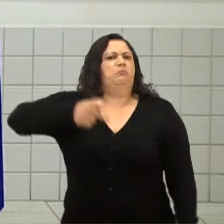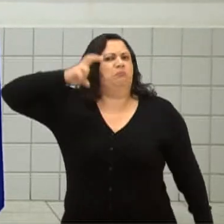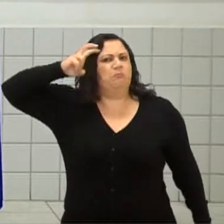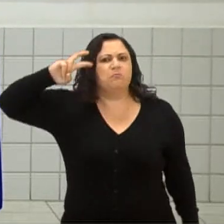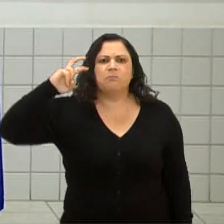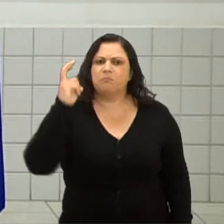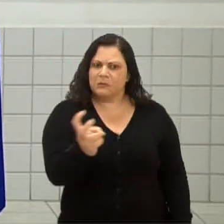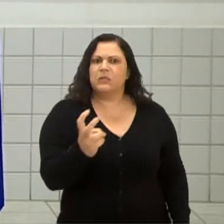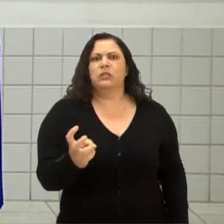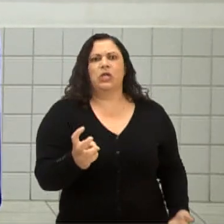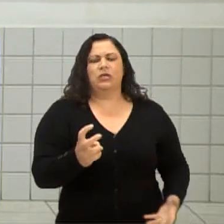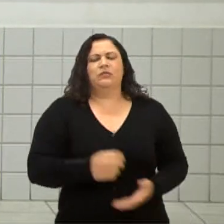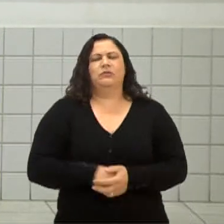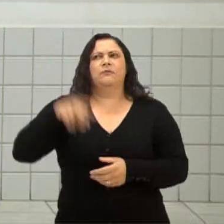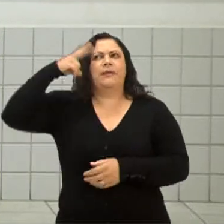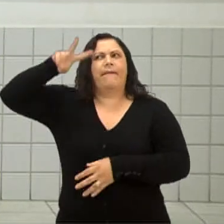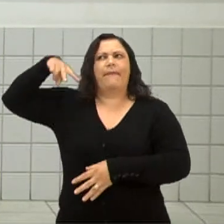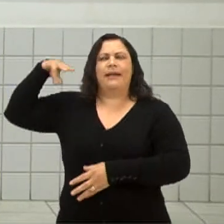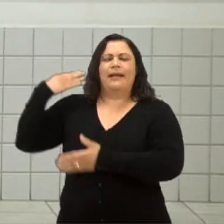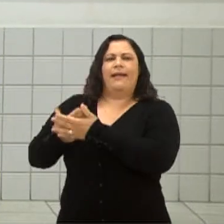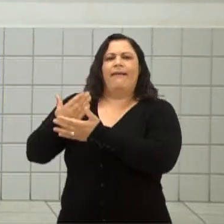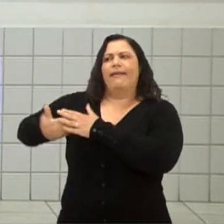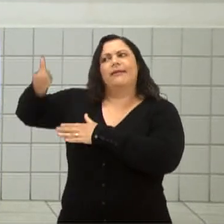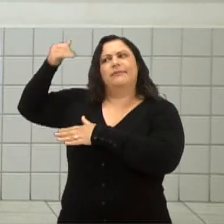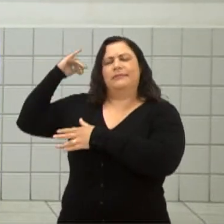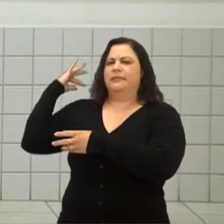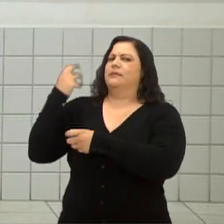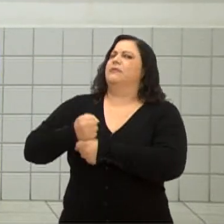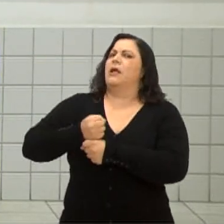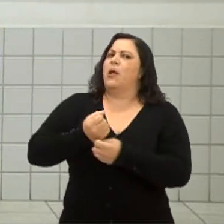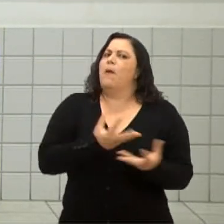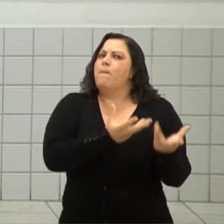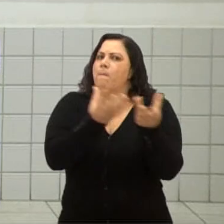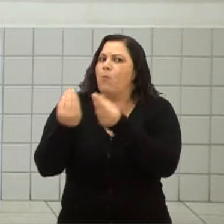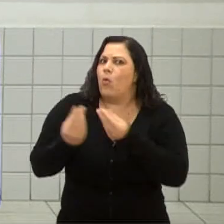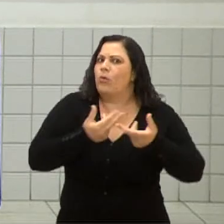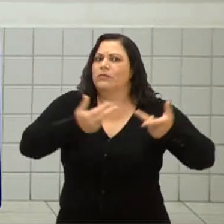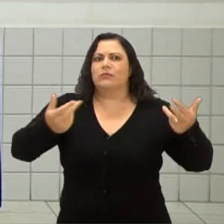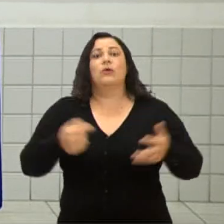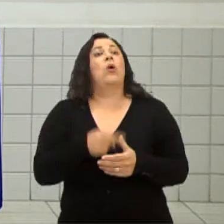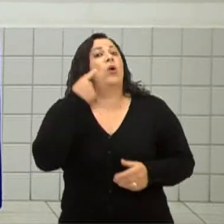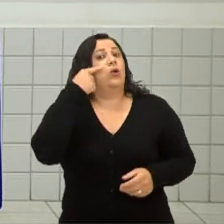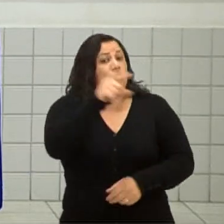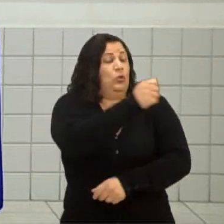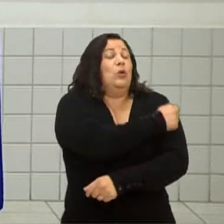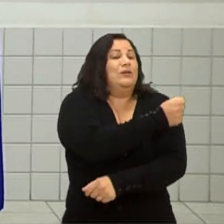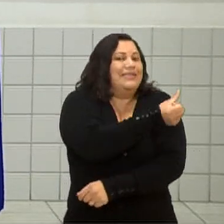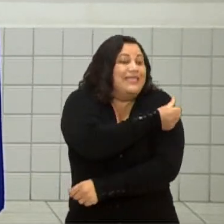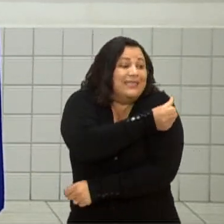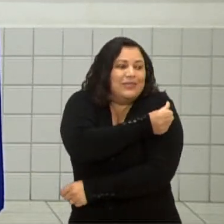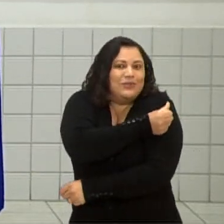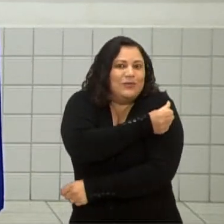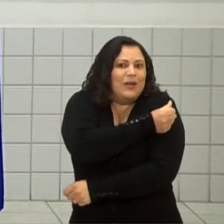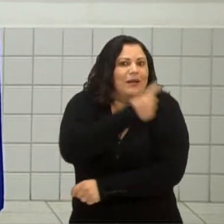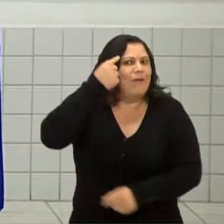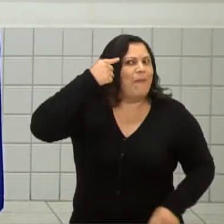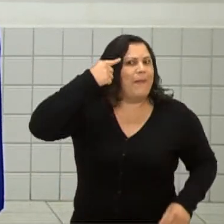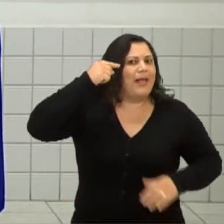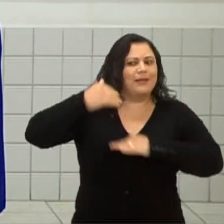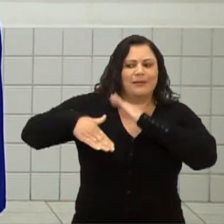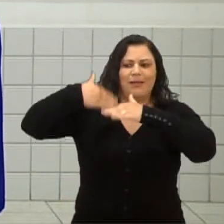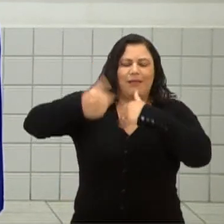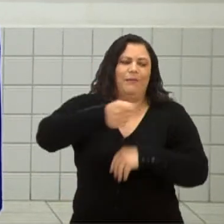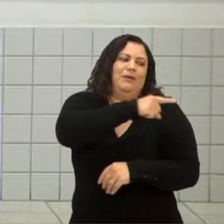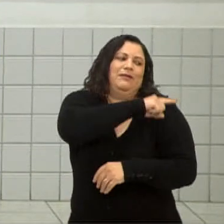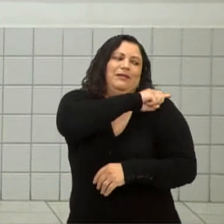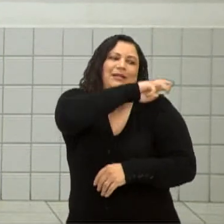para falar com eles na revisão ainda. Com certeza. E olha que esses alunos só estão começando os seus estudos, Fran. Estão no 6º ano. Imagina quando eles chegarem lá no ensino médio